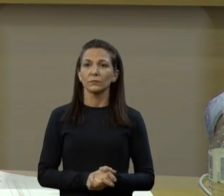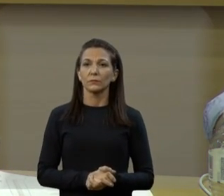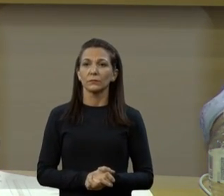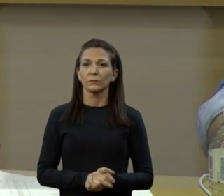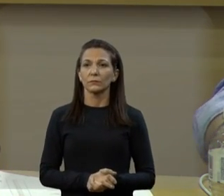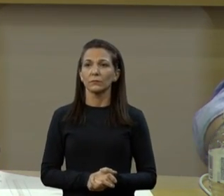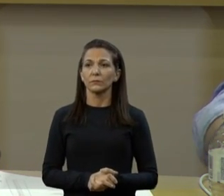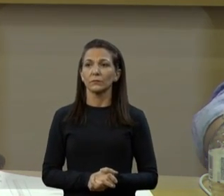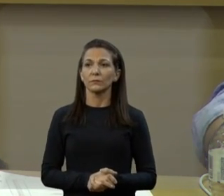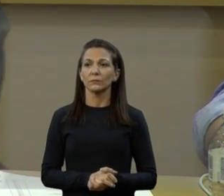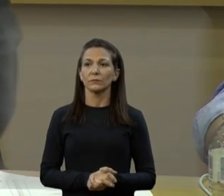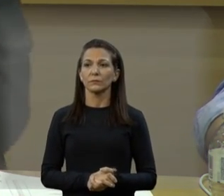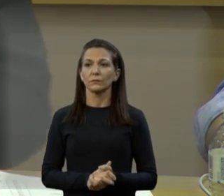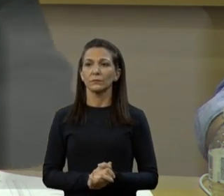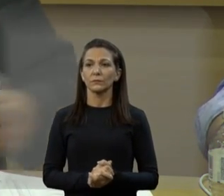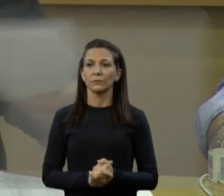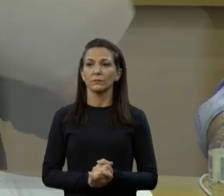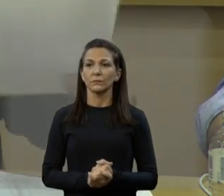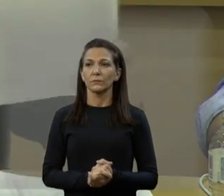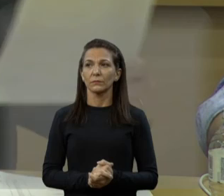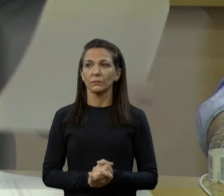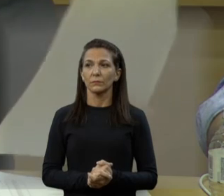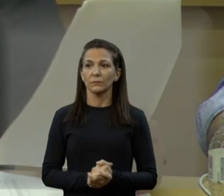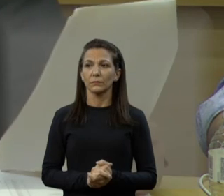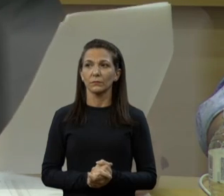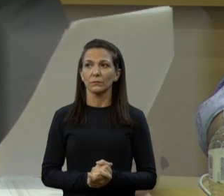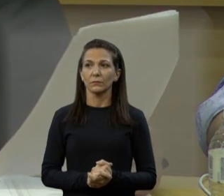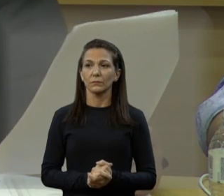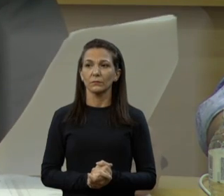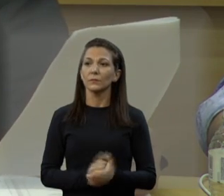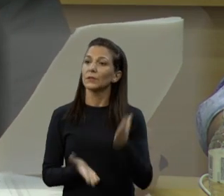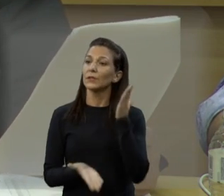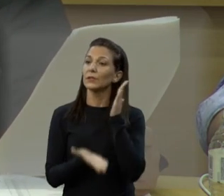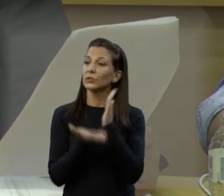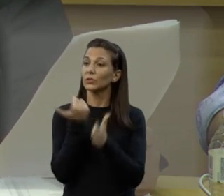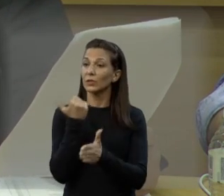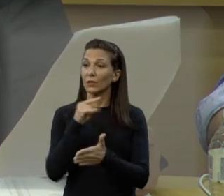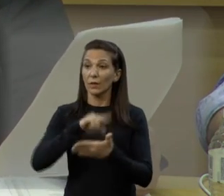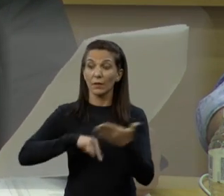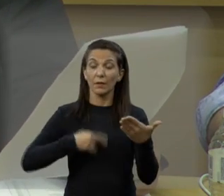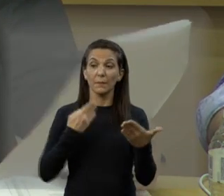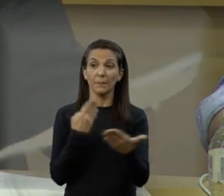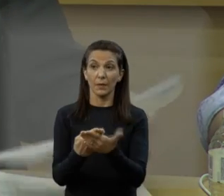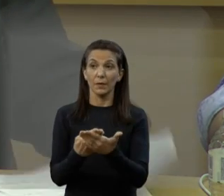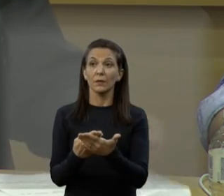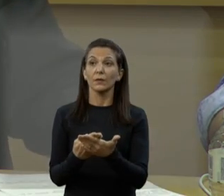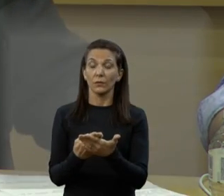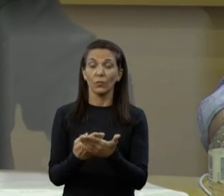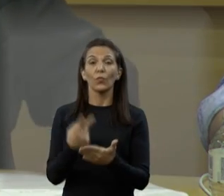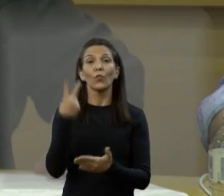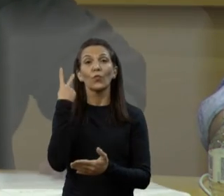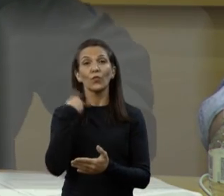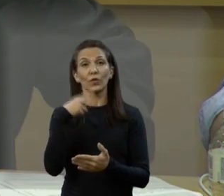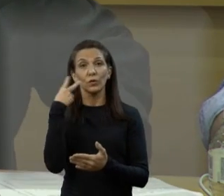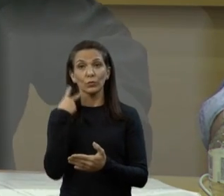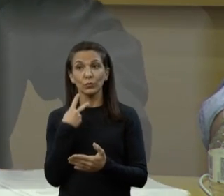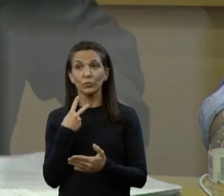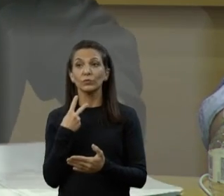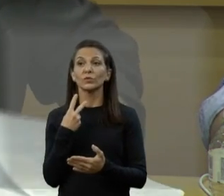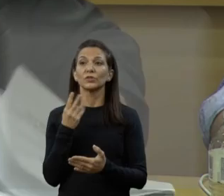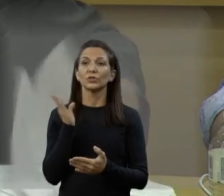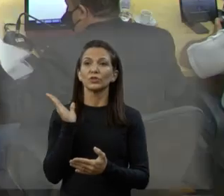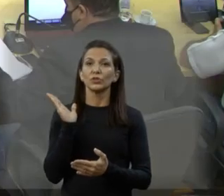E aí e foi retirado o requerimento os vereadores já